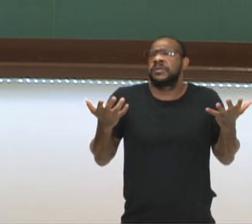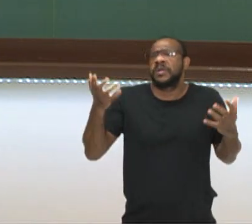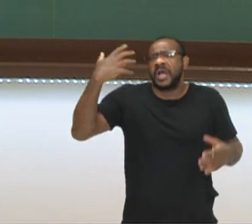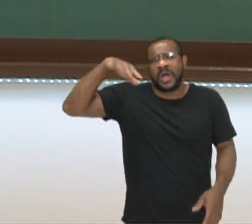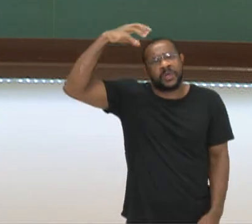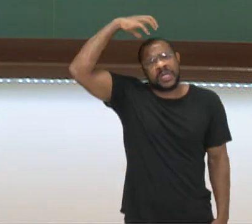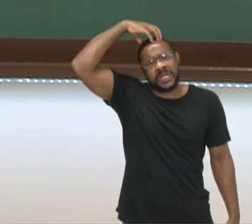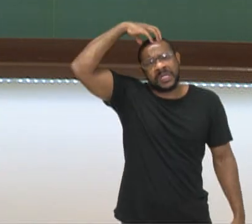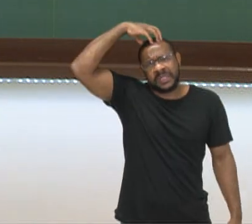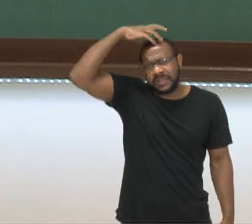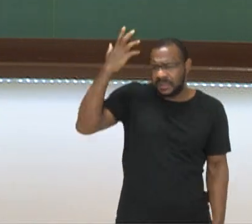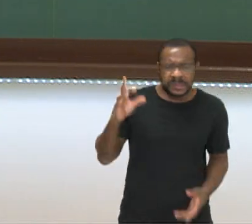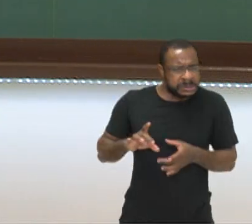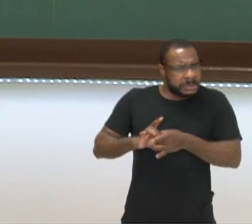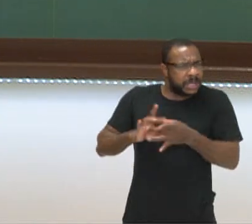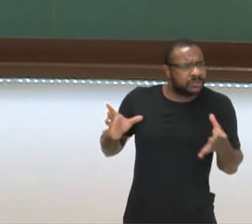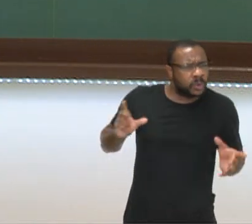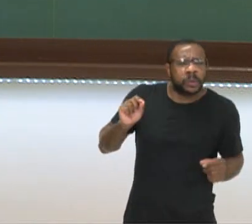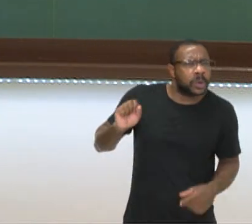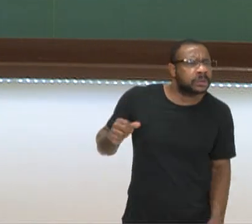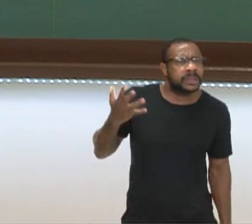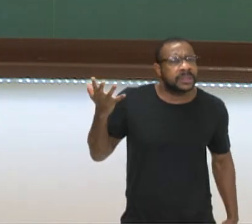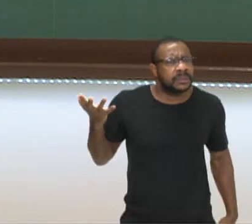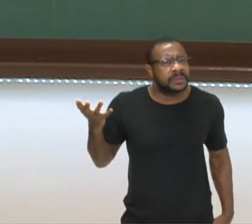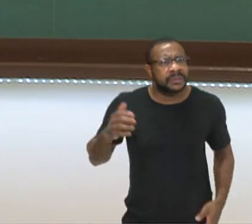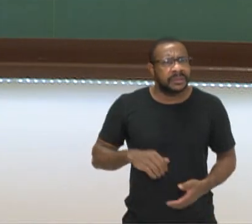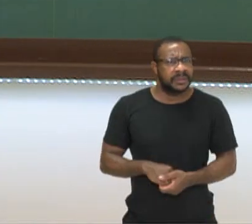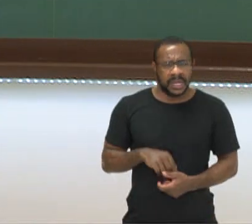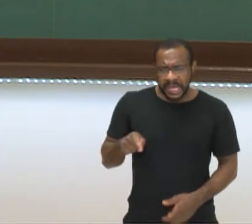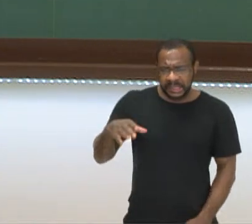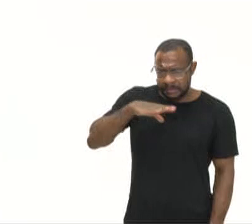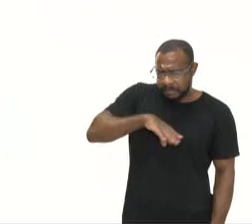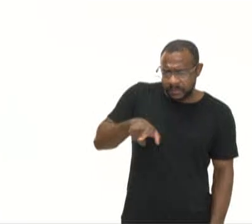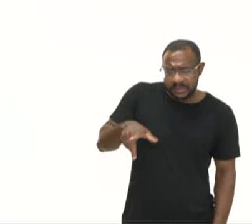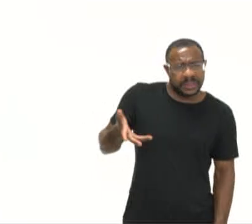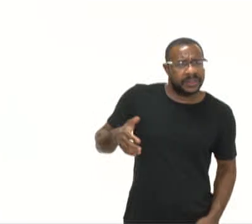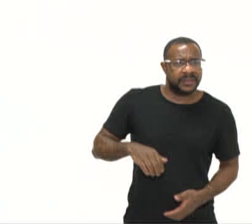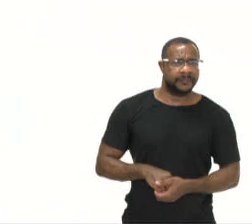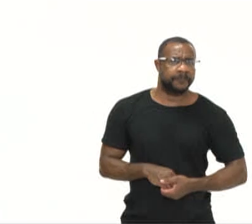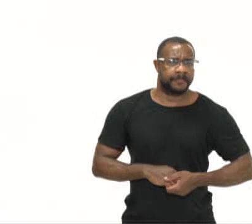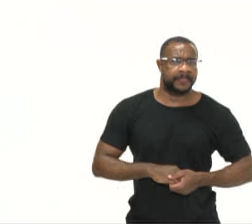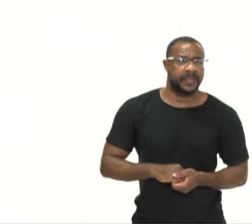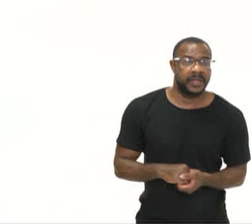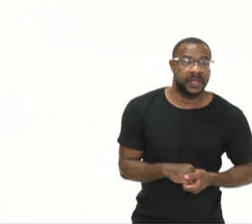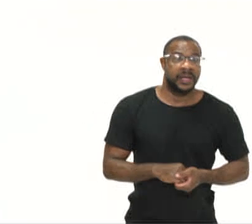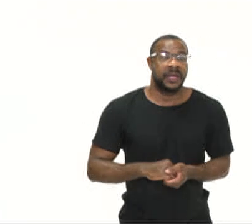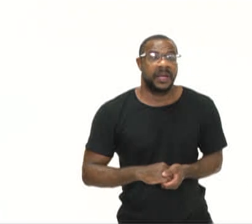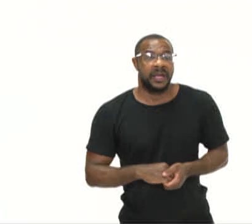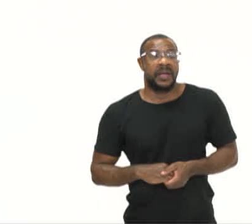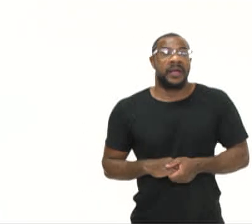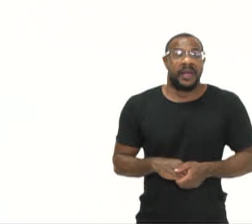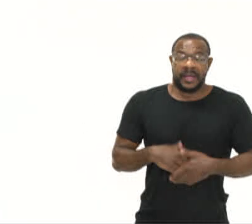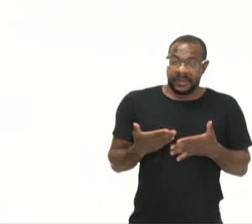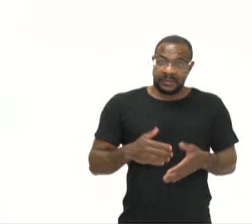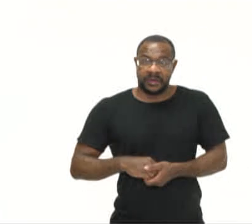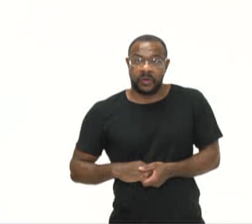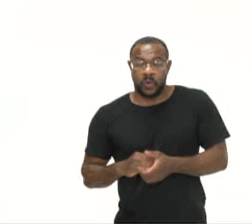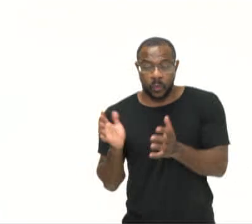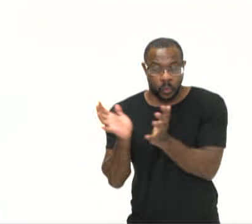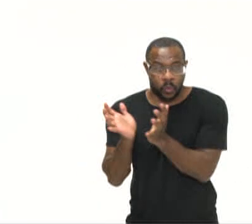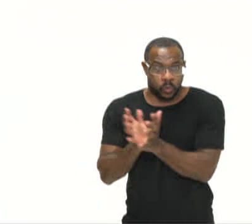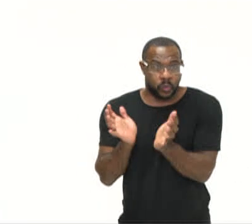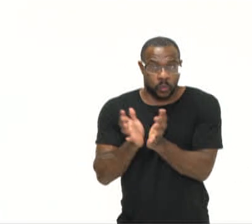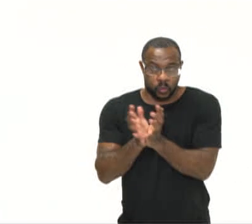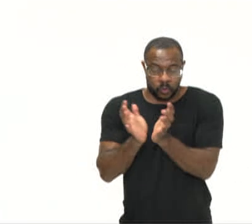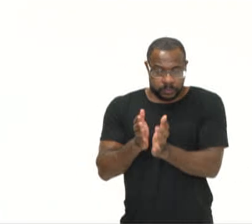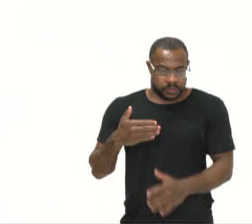ser dominados? O que aconteceu? Olha só, os planos de Napoleão vão acabar sendo fracassados, pois